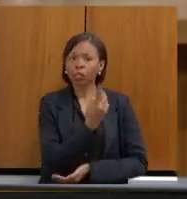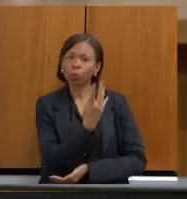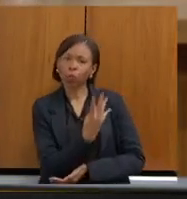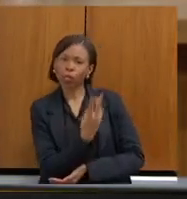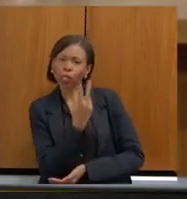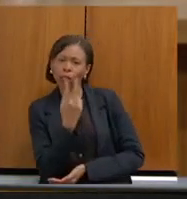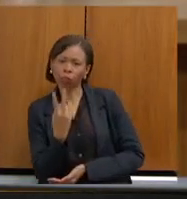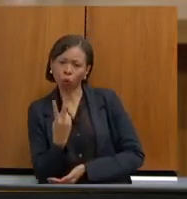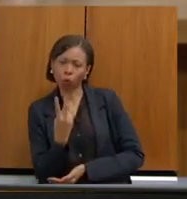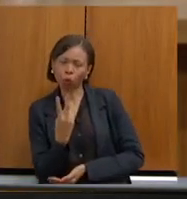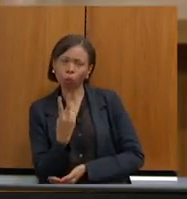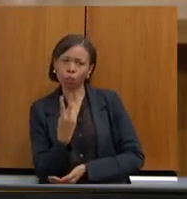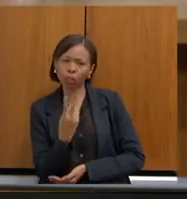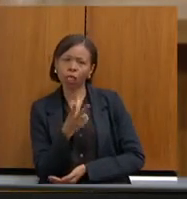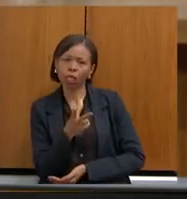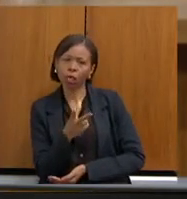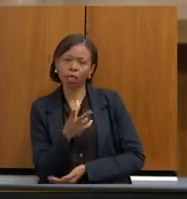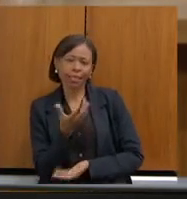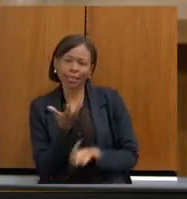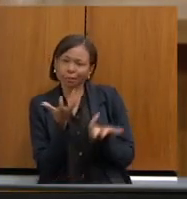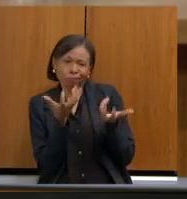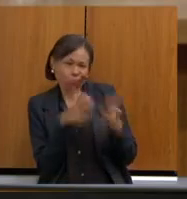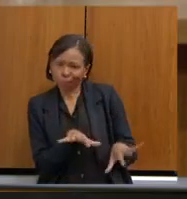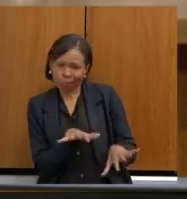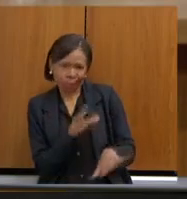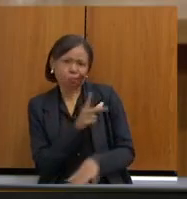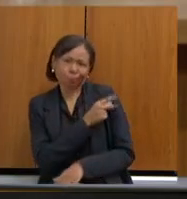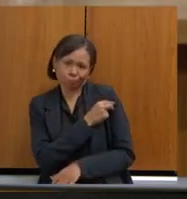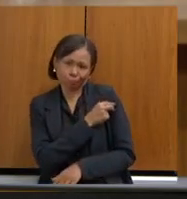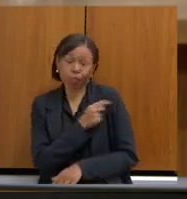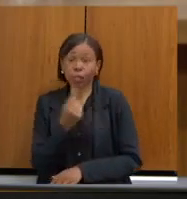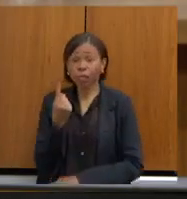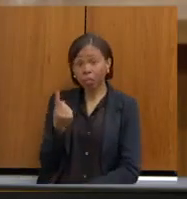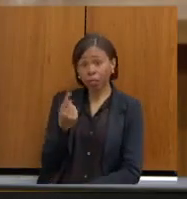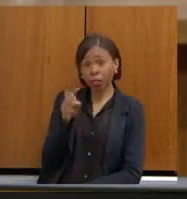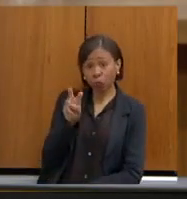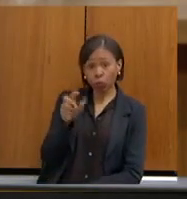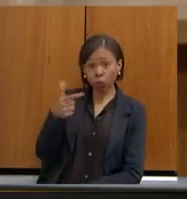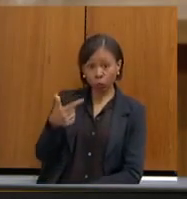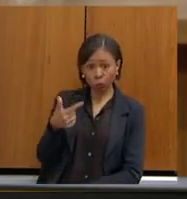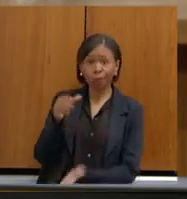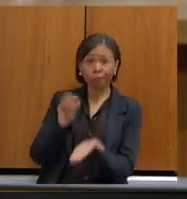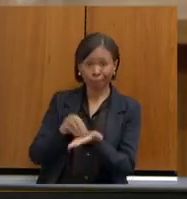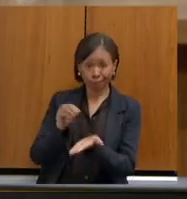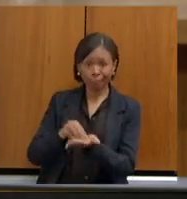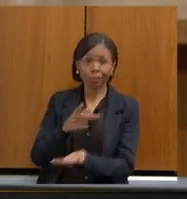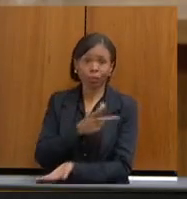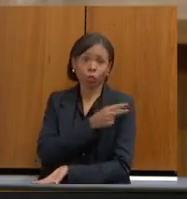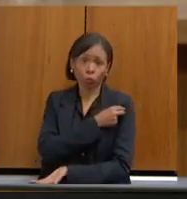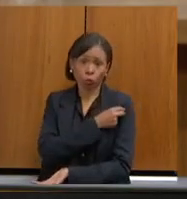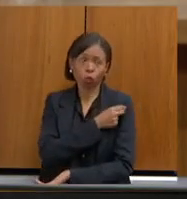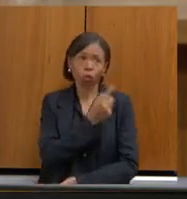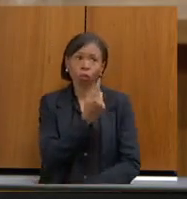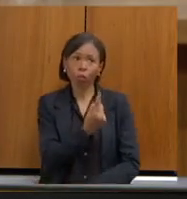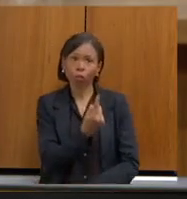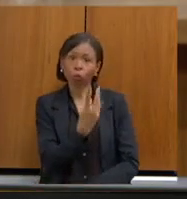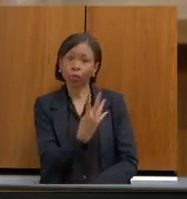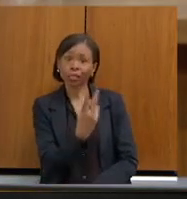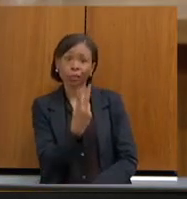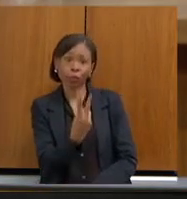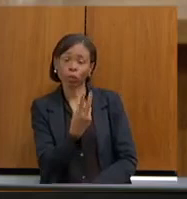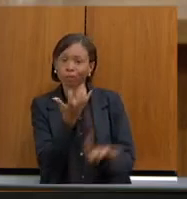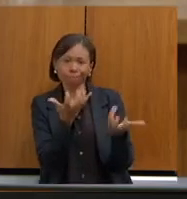142 que recusaram 152 faltam vacinar 142